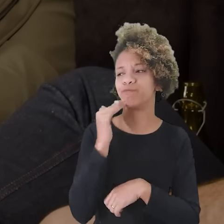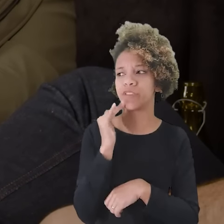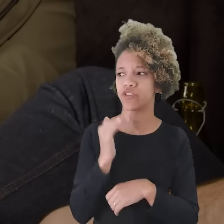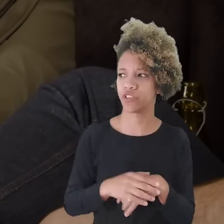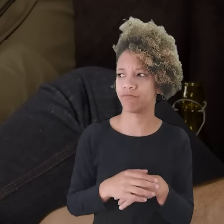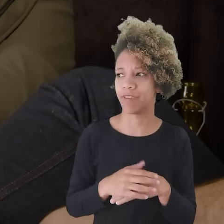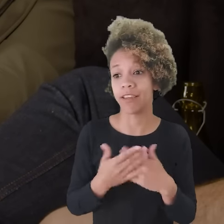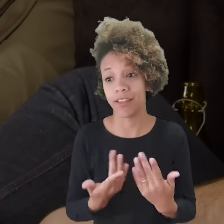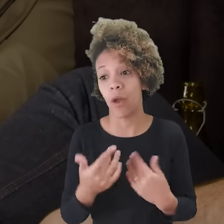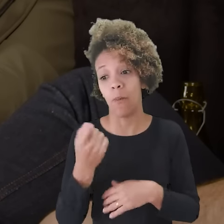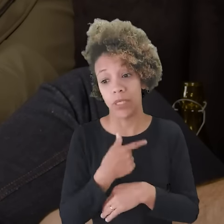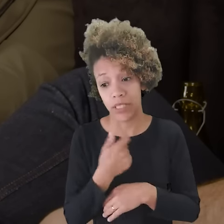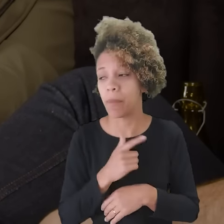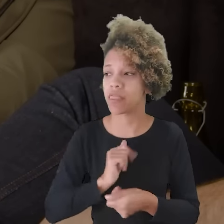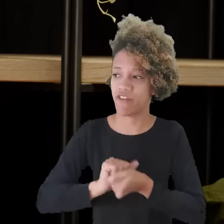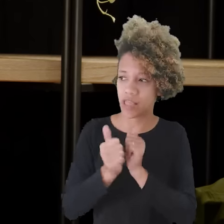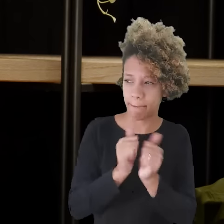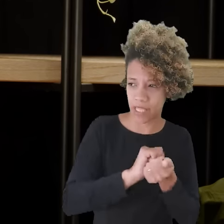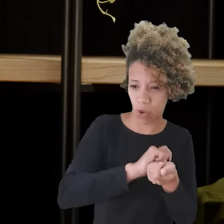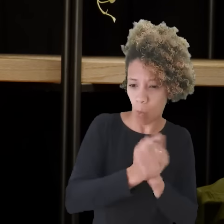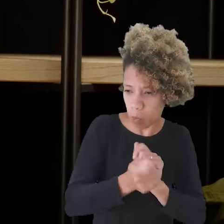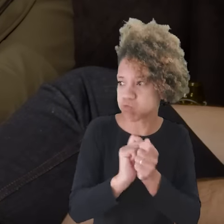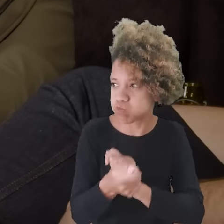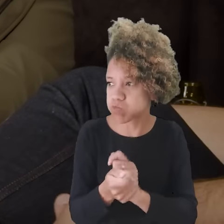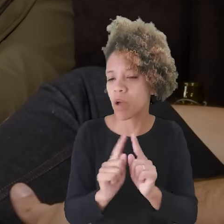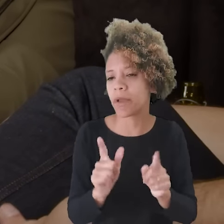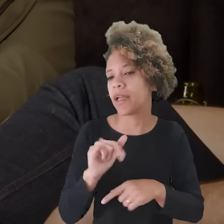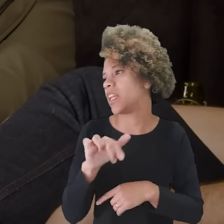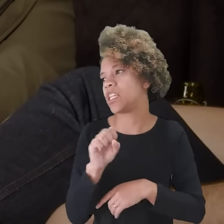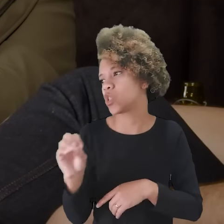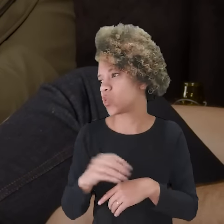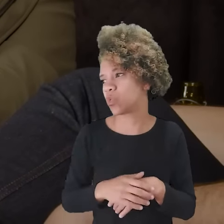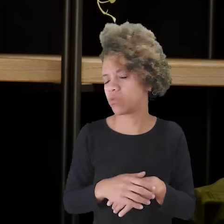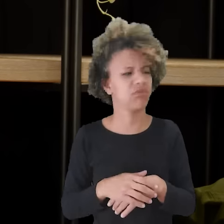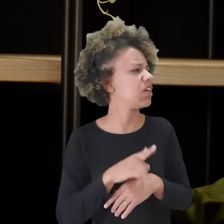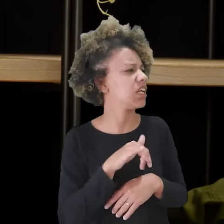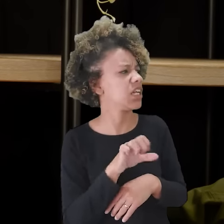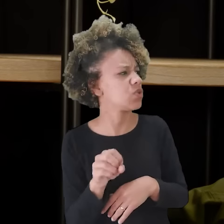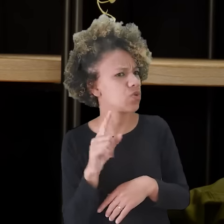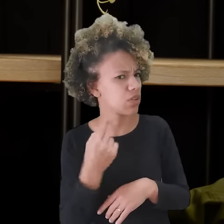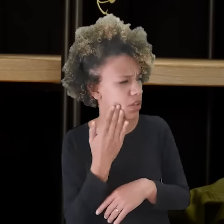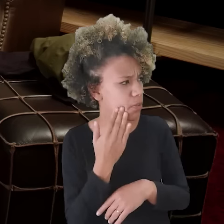então não stand up teve isso ninguém sabe